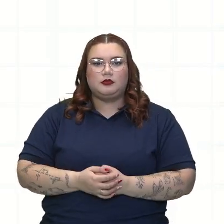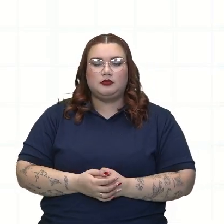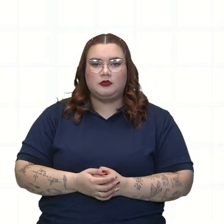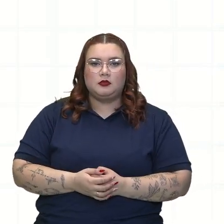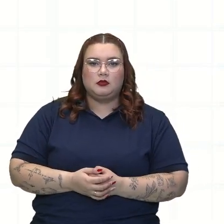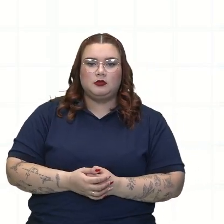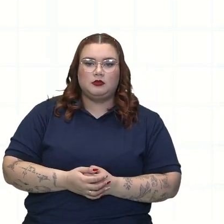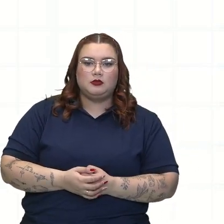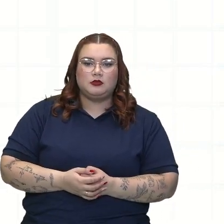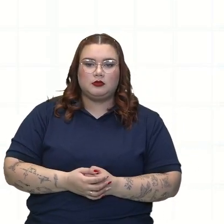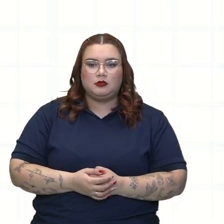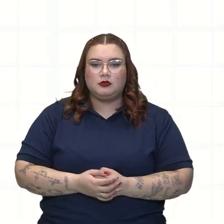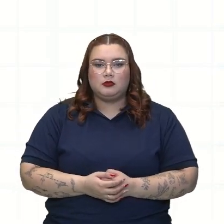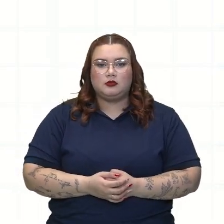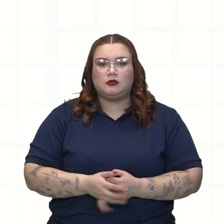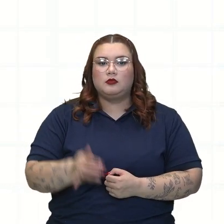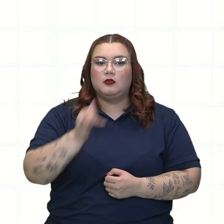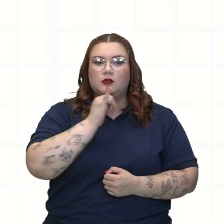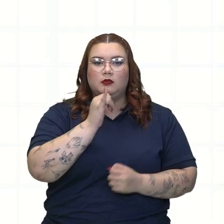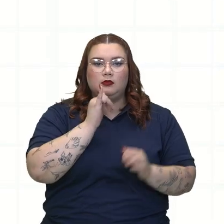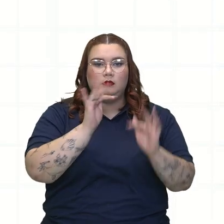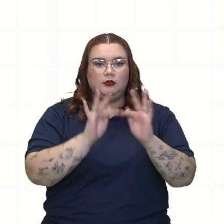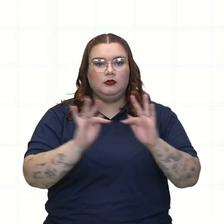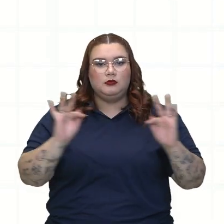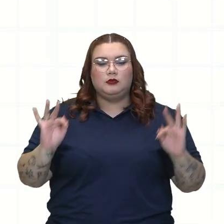bom? Exemplo disso,